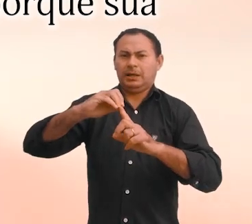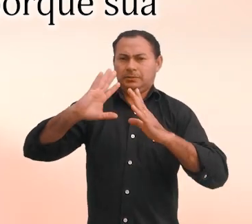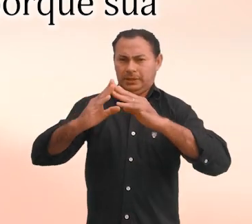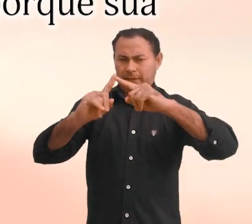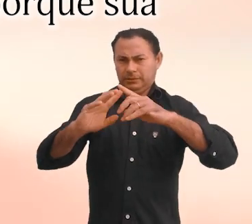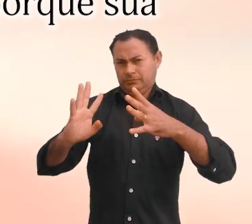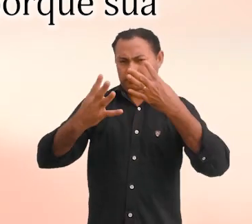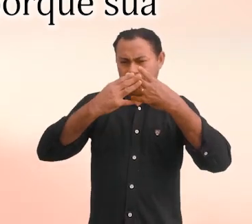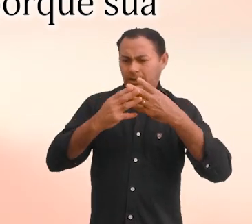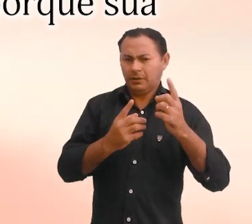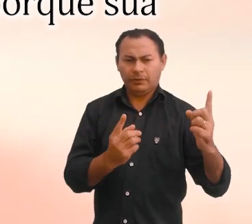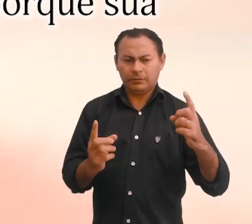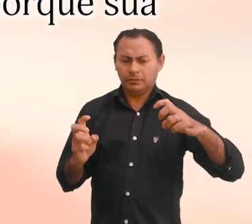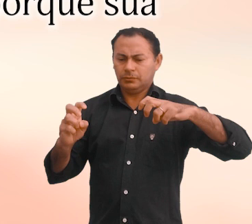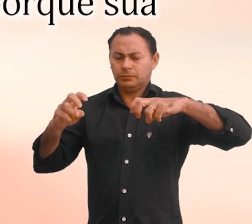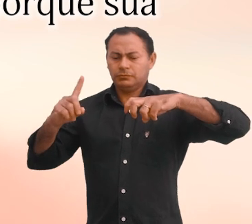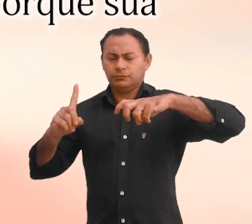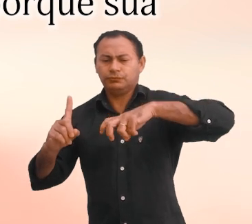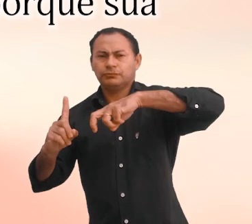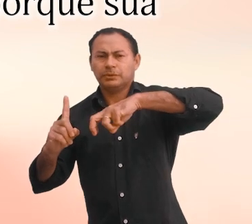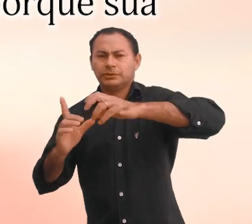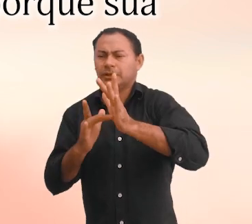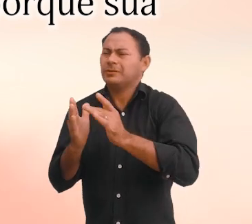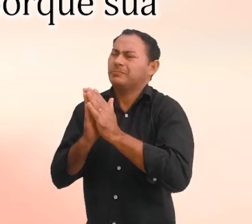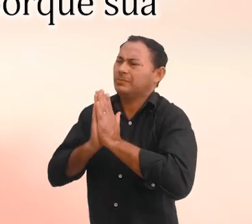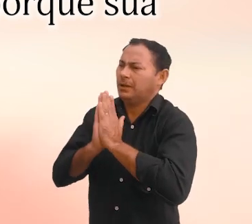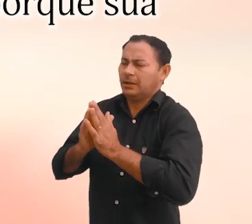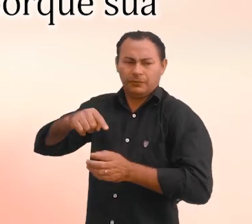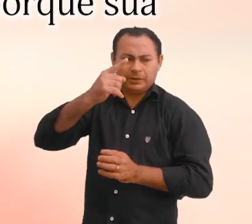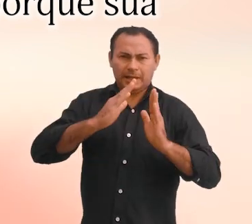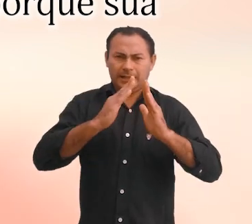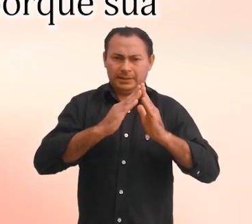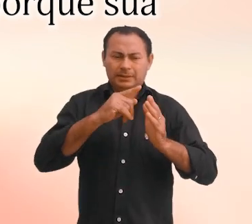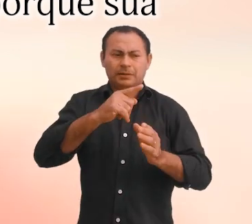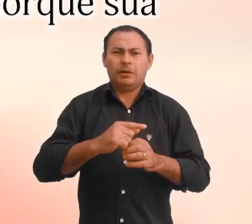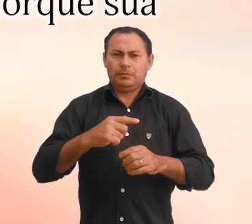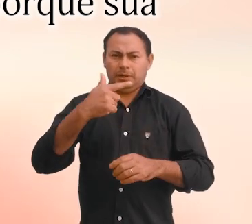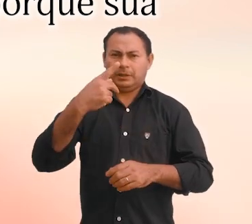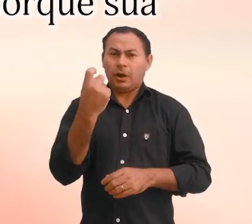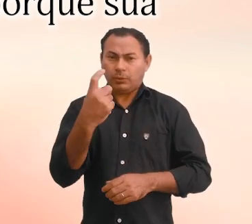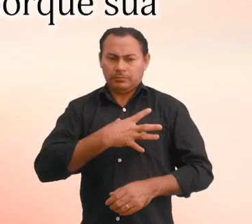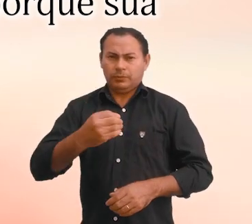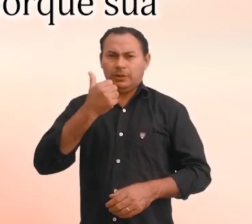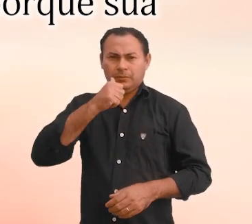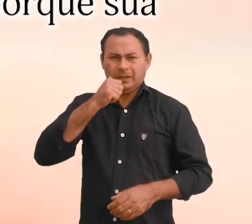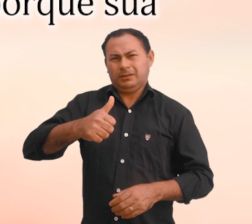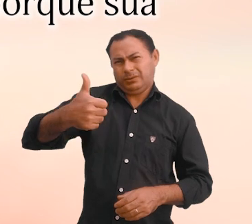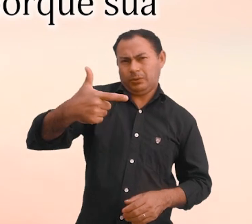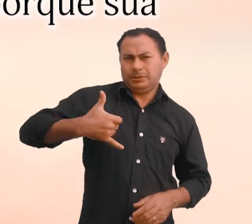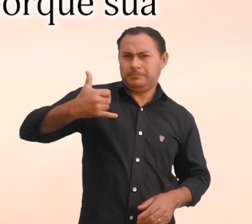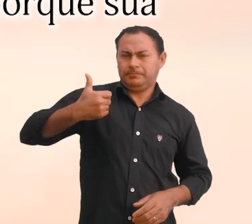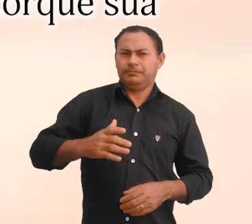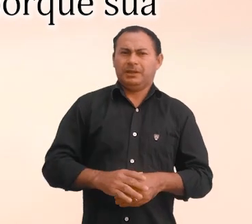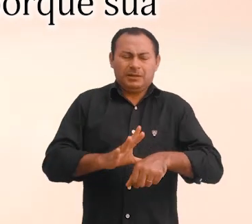da sinagoga, veio e colocou-se aos pés de Jesus, implorando-lhe que fosse à sua casa, porque sua única filha,